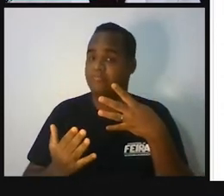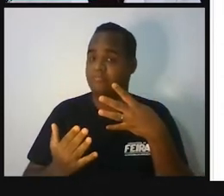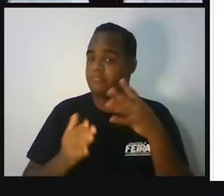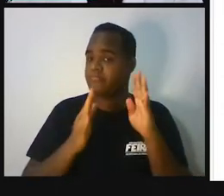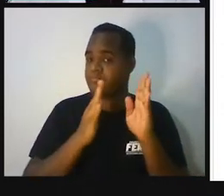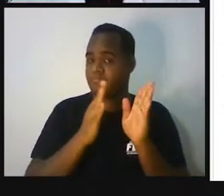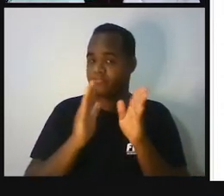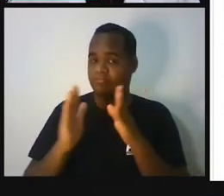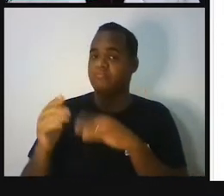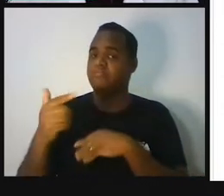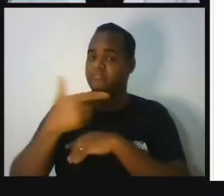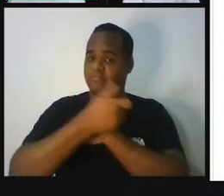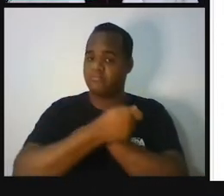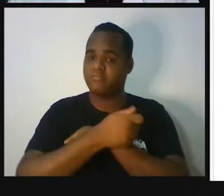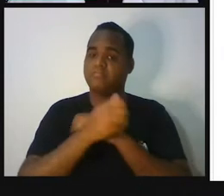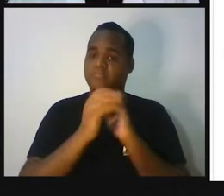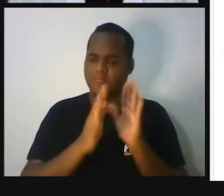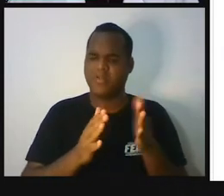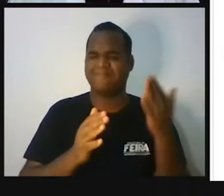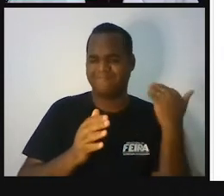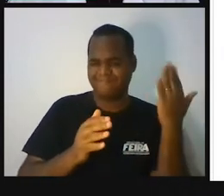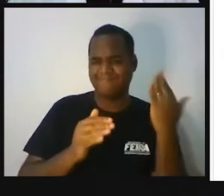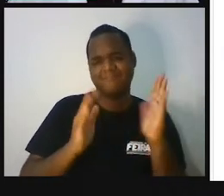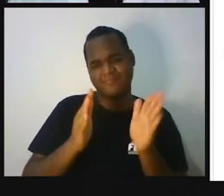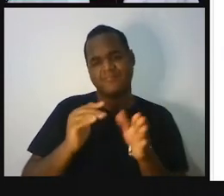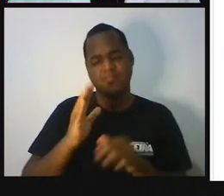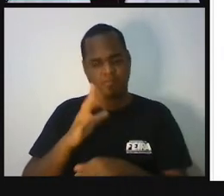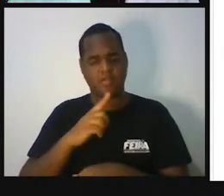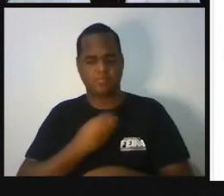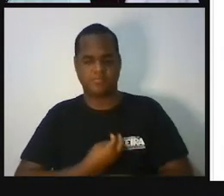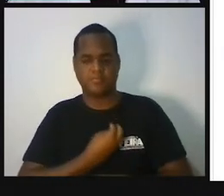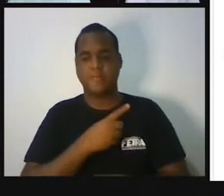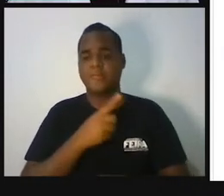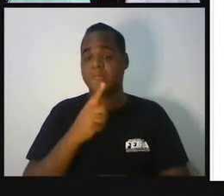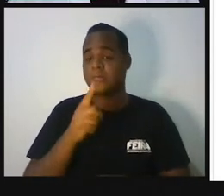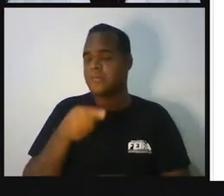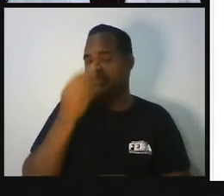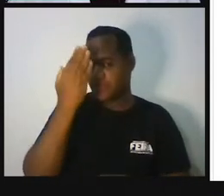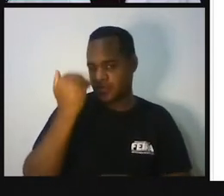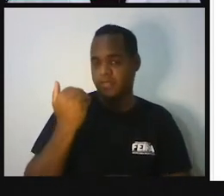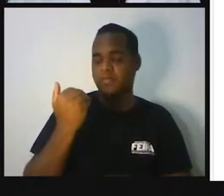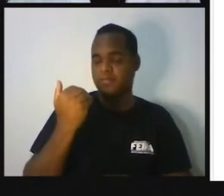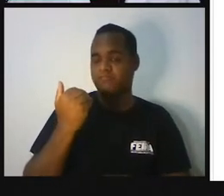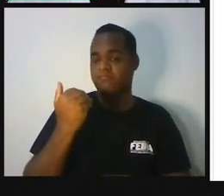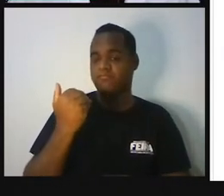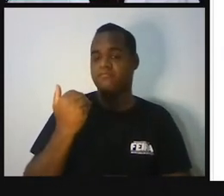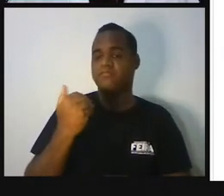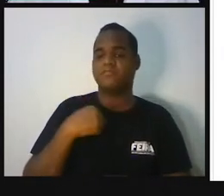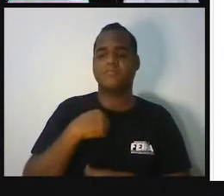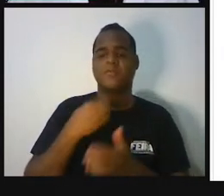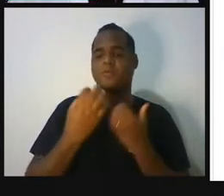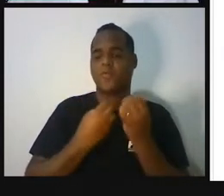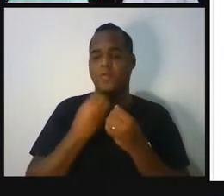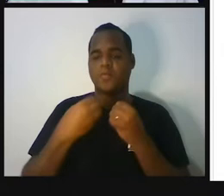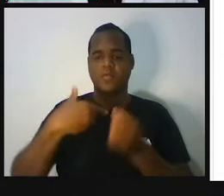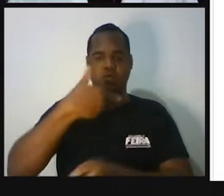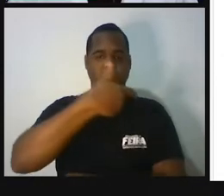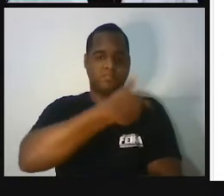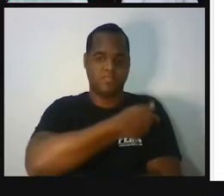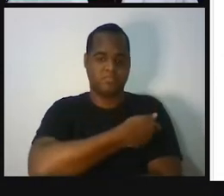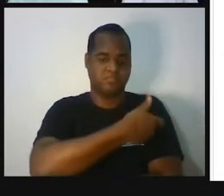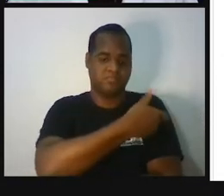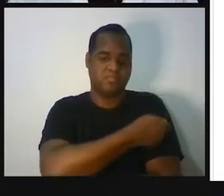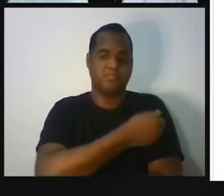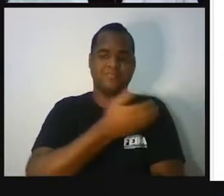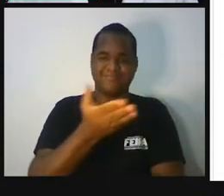já já foi vacinado Você já tomou alguma vacina uma vez da sua vida e sabe que a agulha ela é colocada dessa